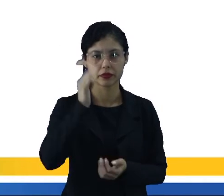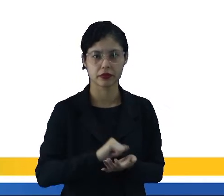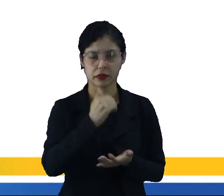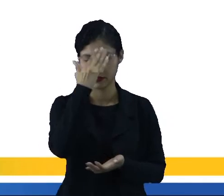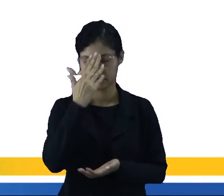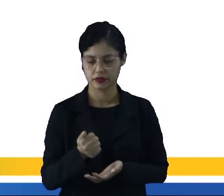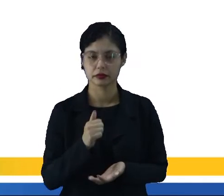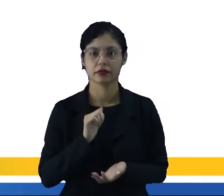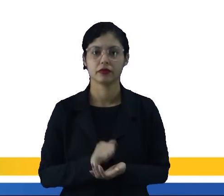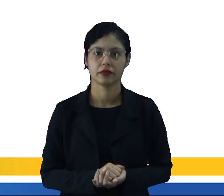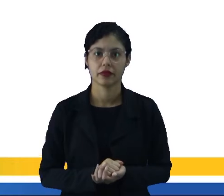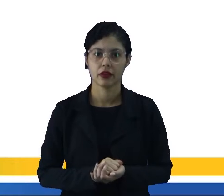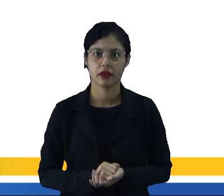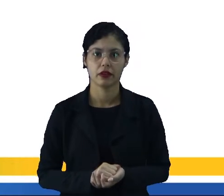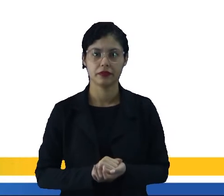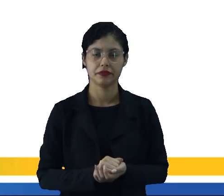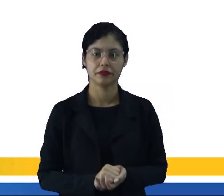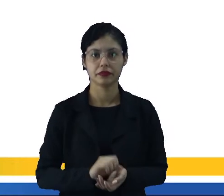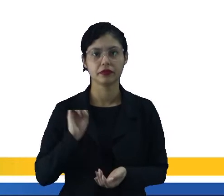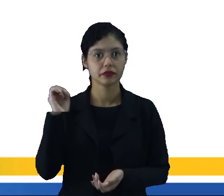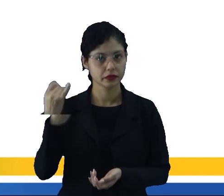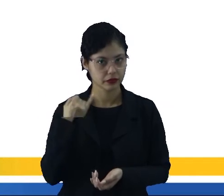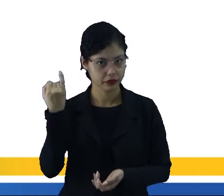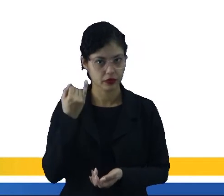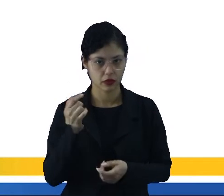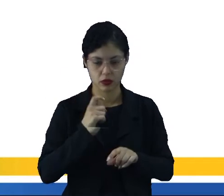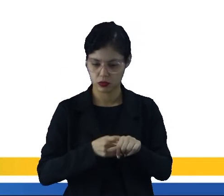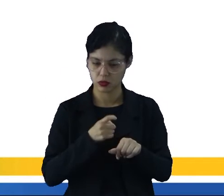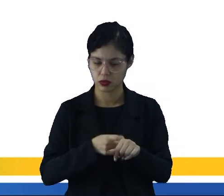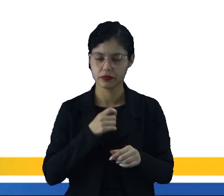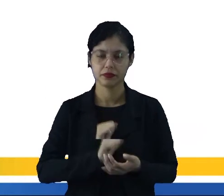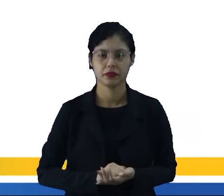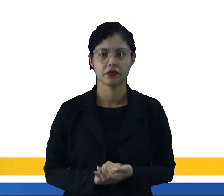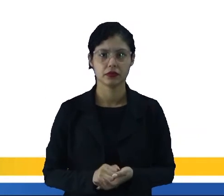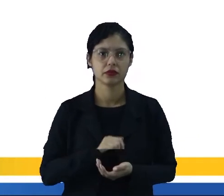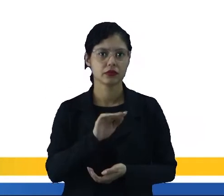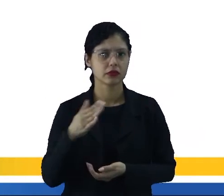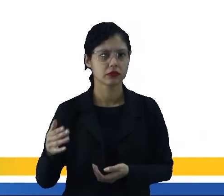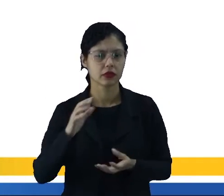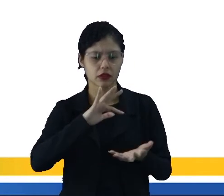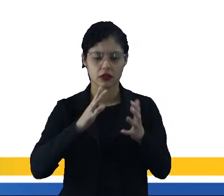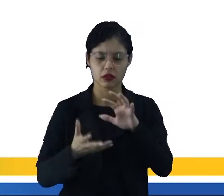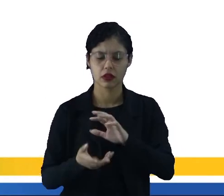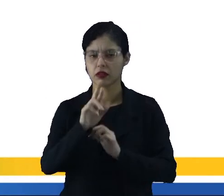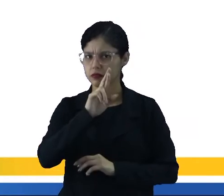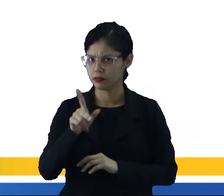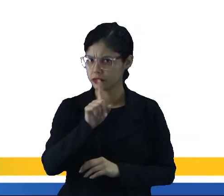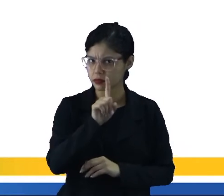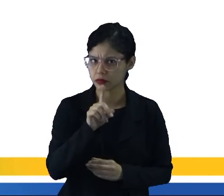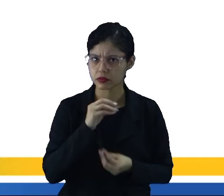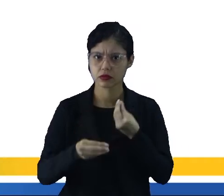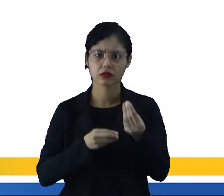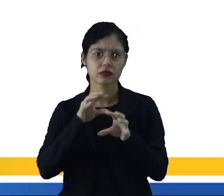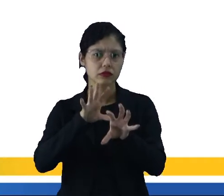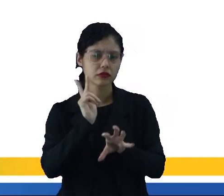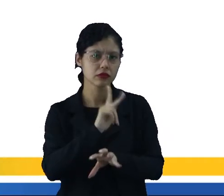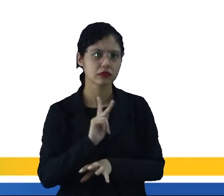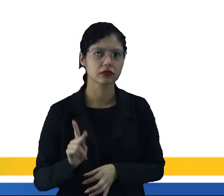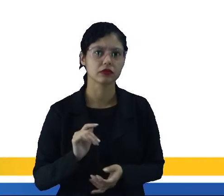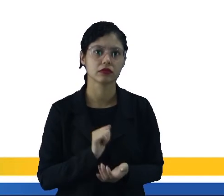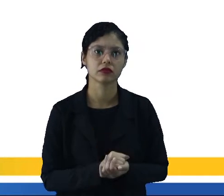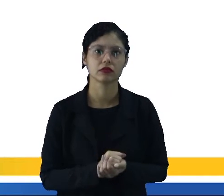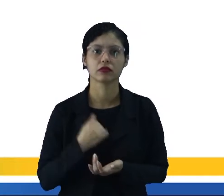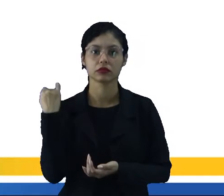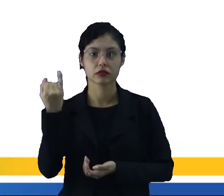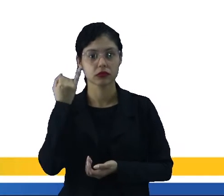para sabermos a capacidade desses sólidos e com esfera não é diferente como assim professor é